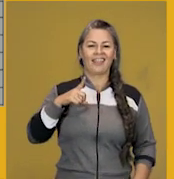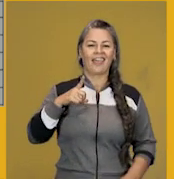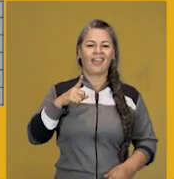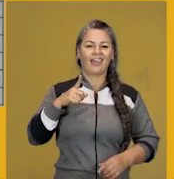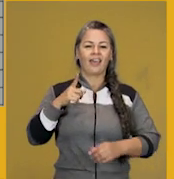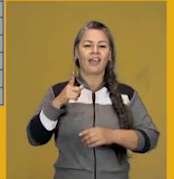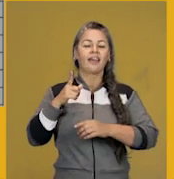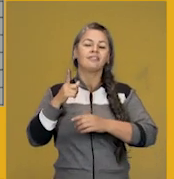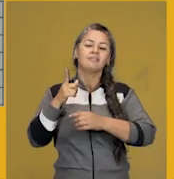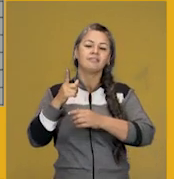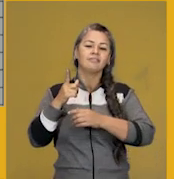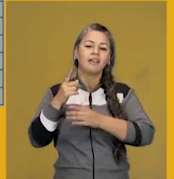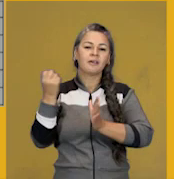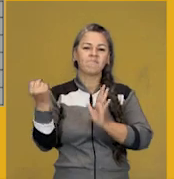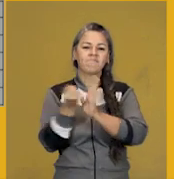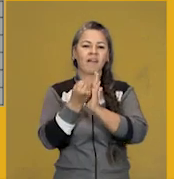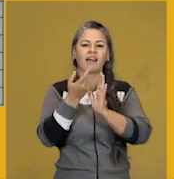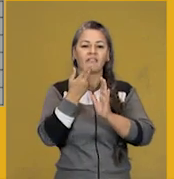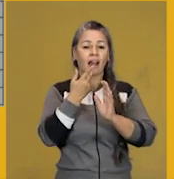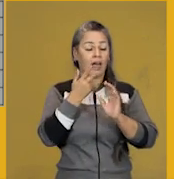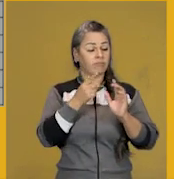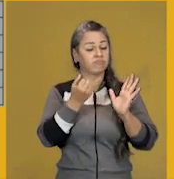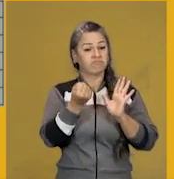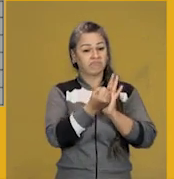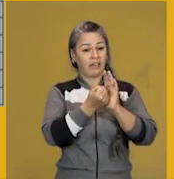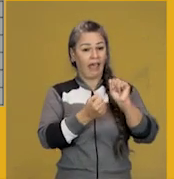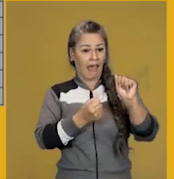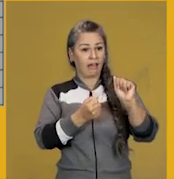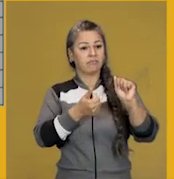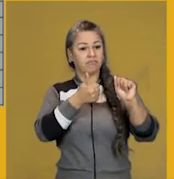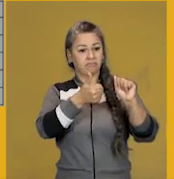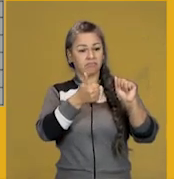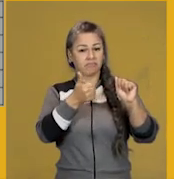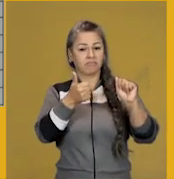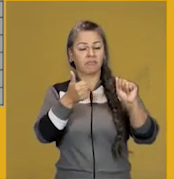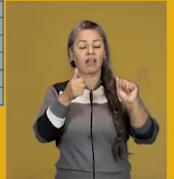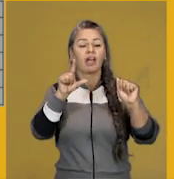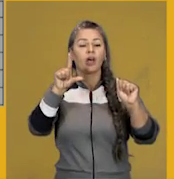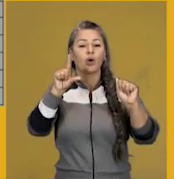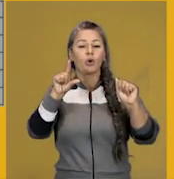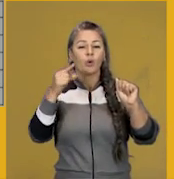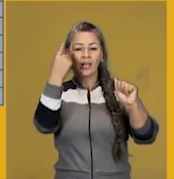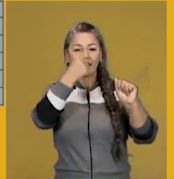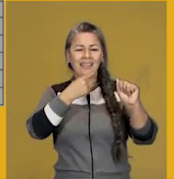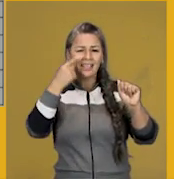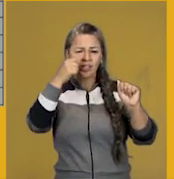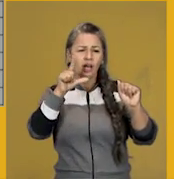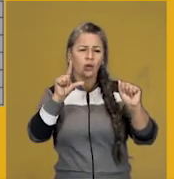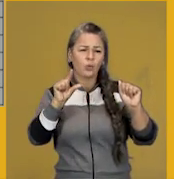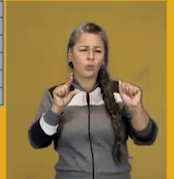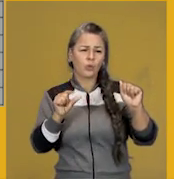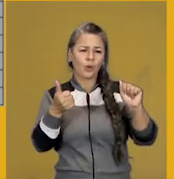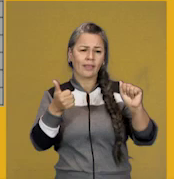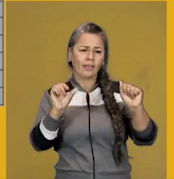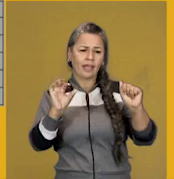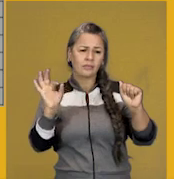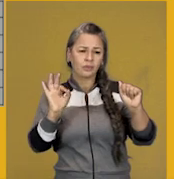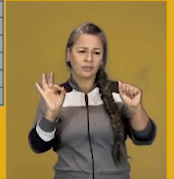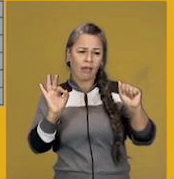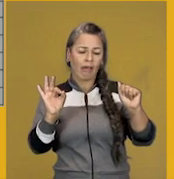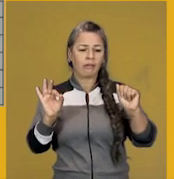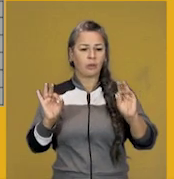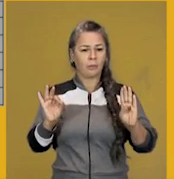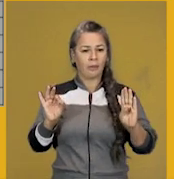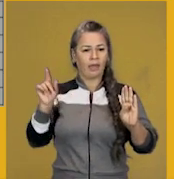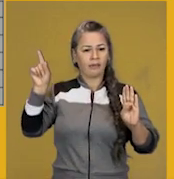com menos de 10% de perda. O selo B entre 10% e 25%, o